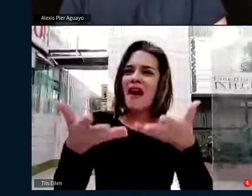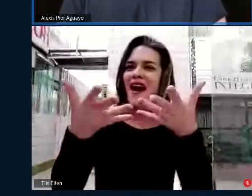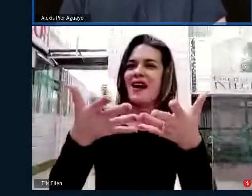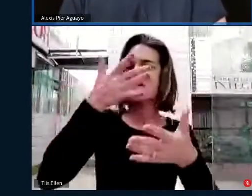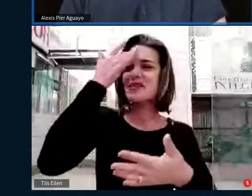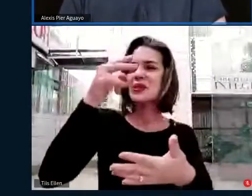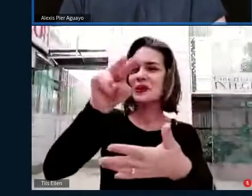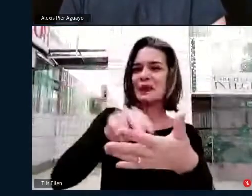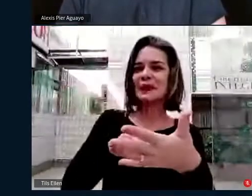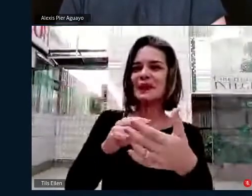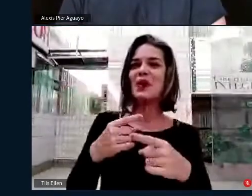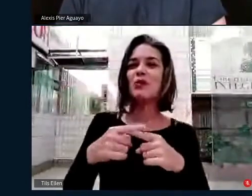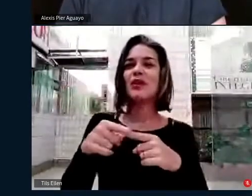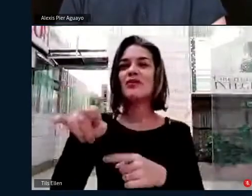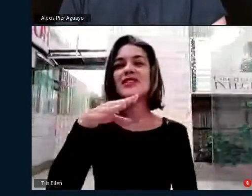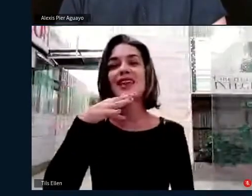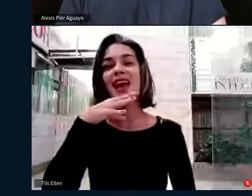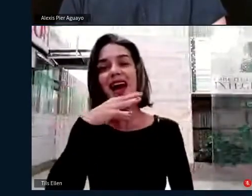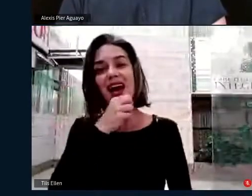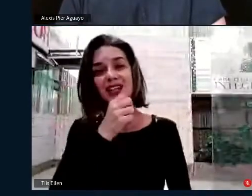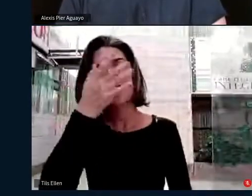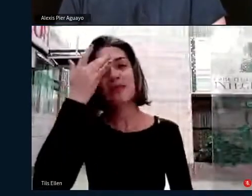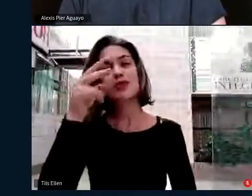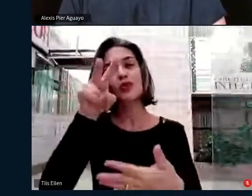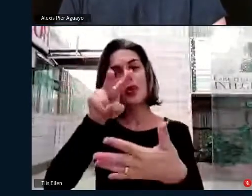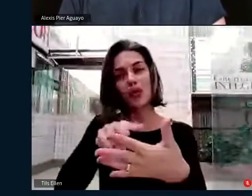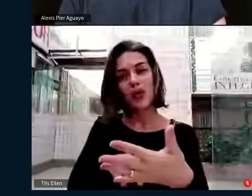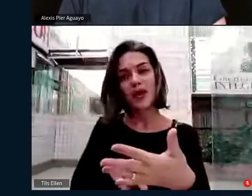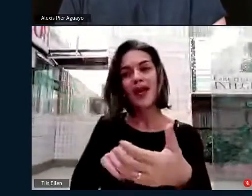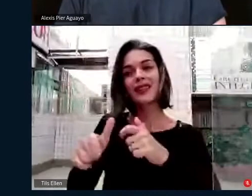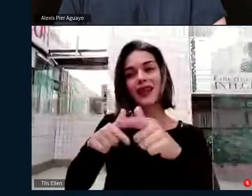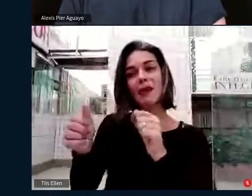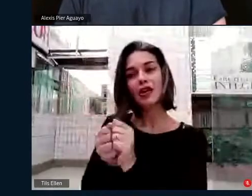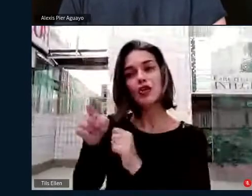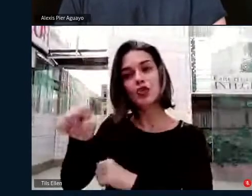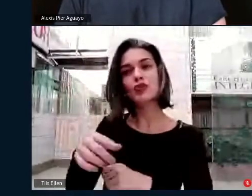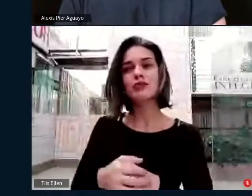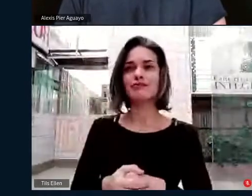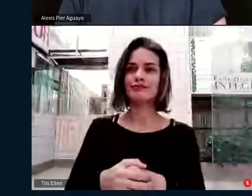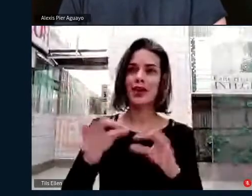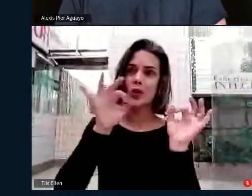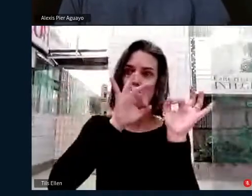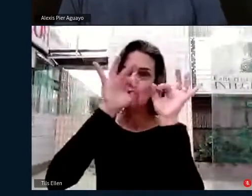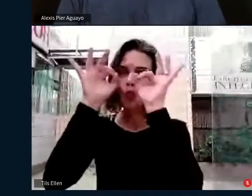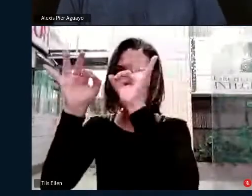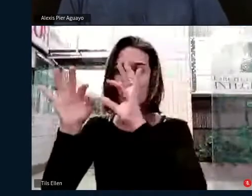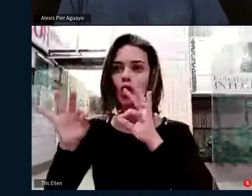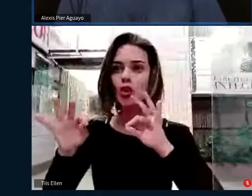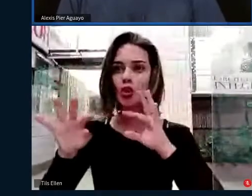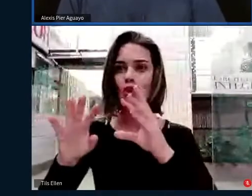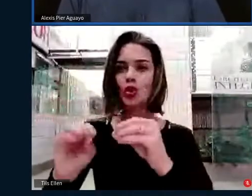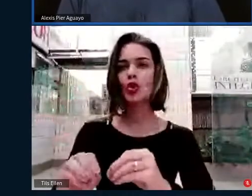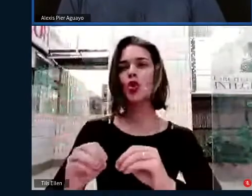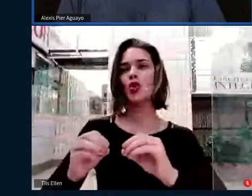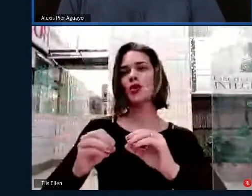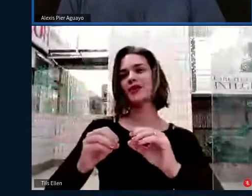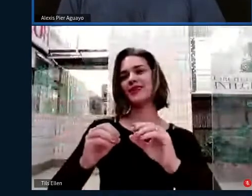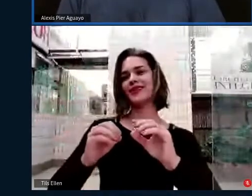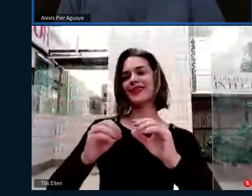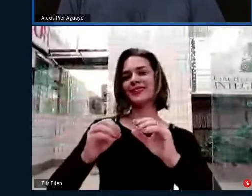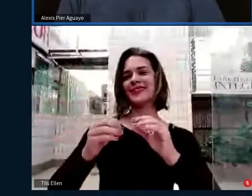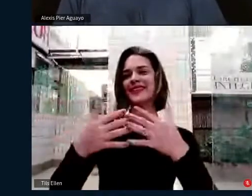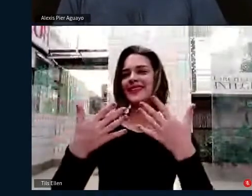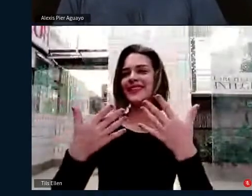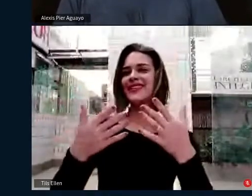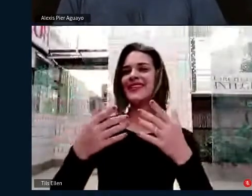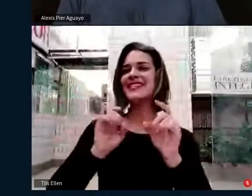uma pessoa que trabalha com você na Câmara dos Deputados e que assiste todas as sessões. Isso não é verdade. Então, acho que